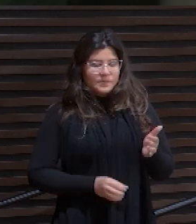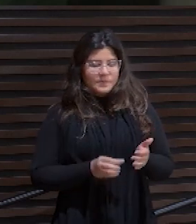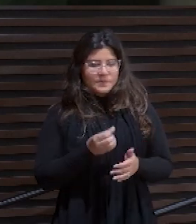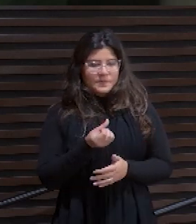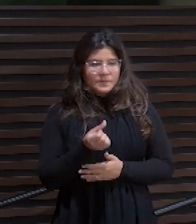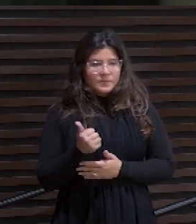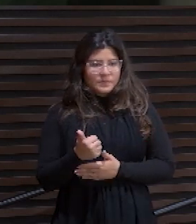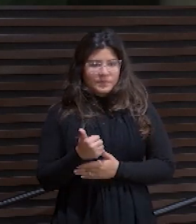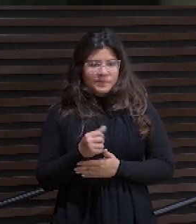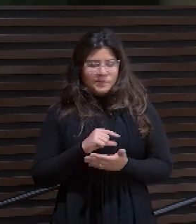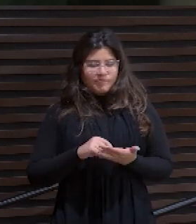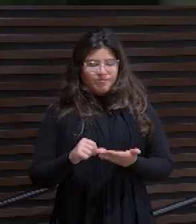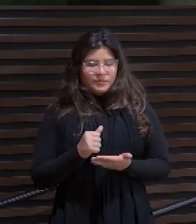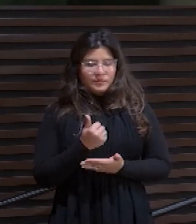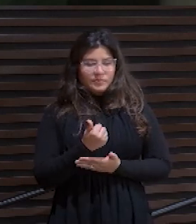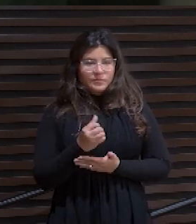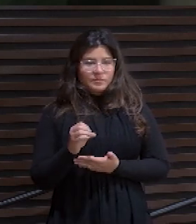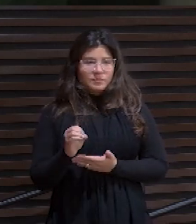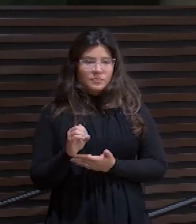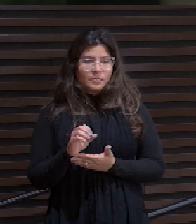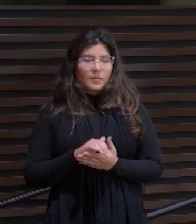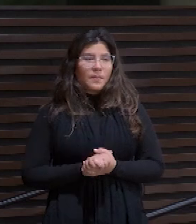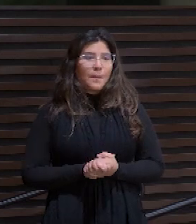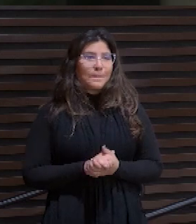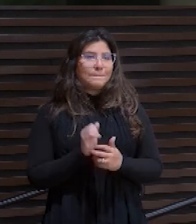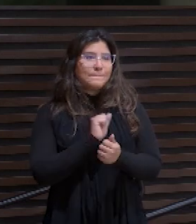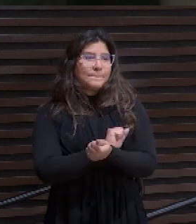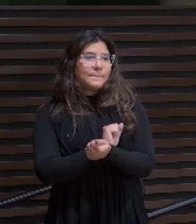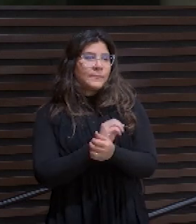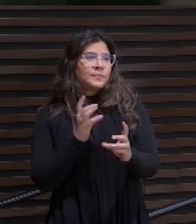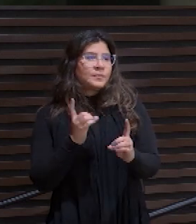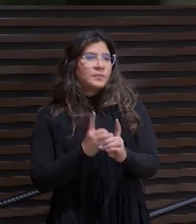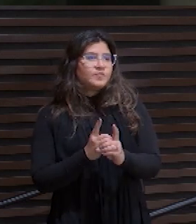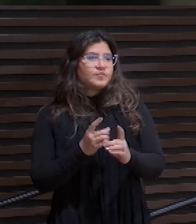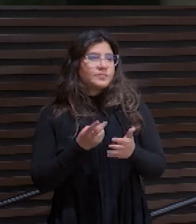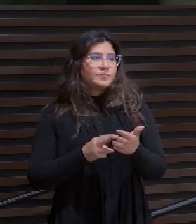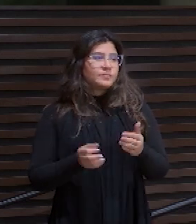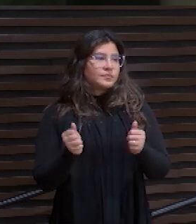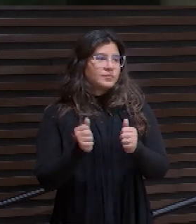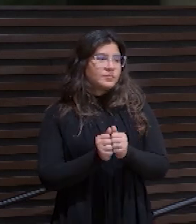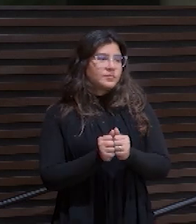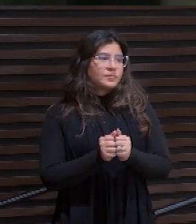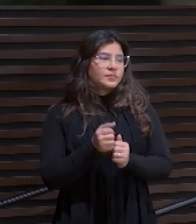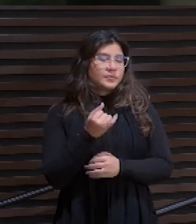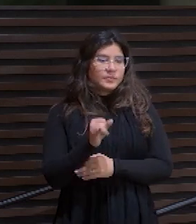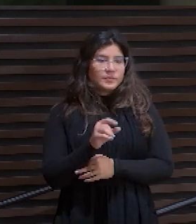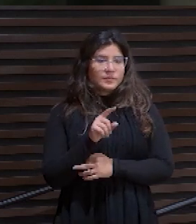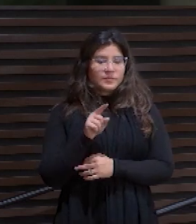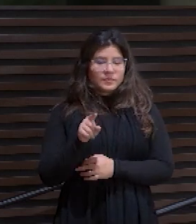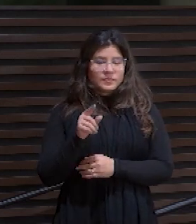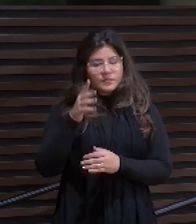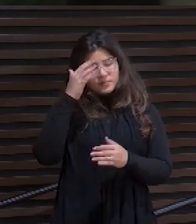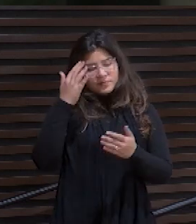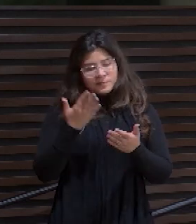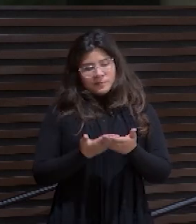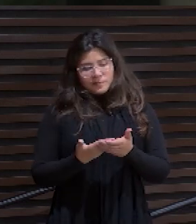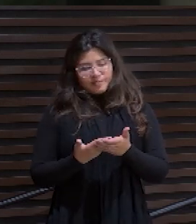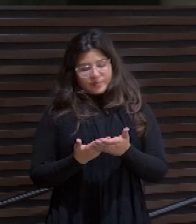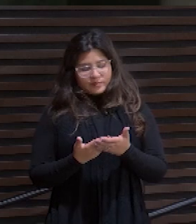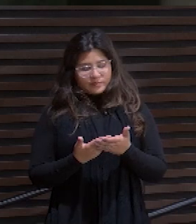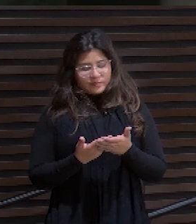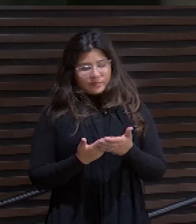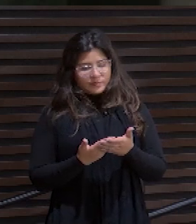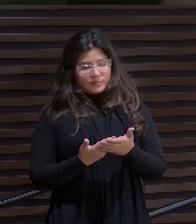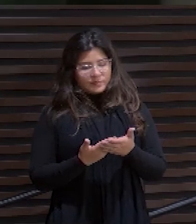versículo 10. Esperar os irmãos abrirem para a gente ler juntos. Se você crê, você lê com alegria. Se você